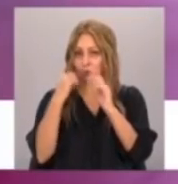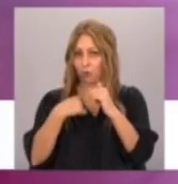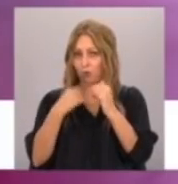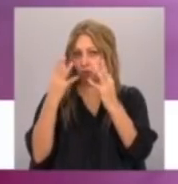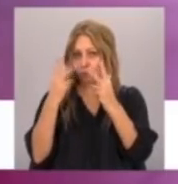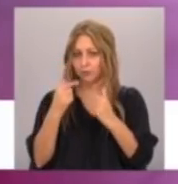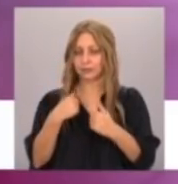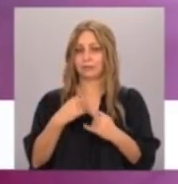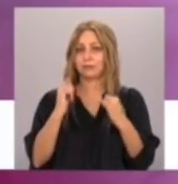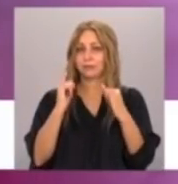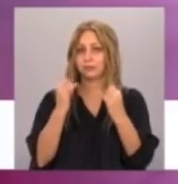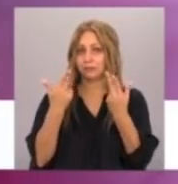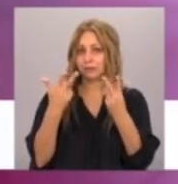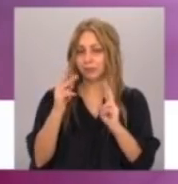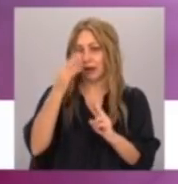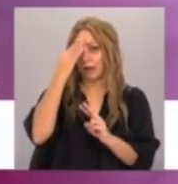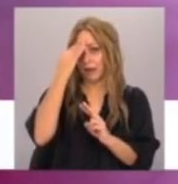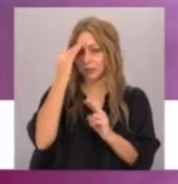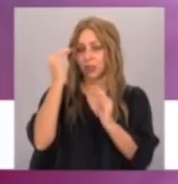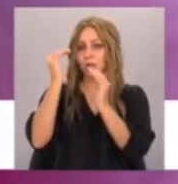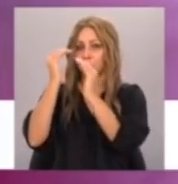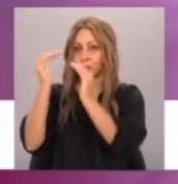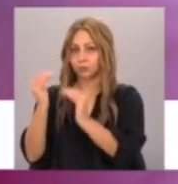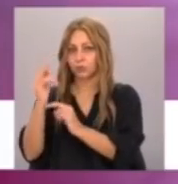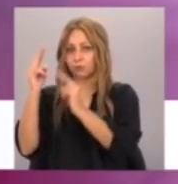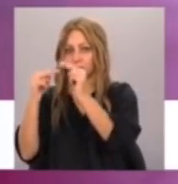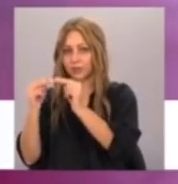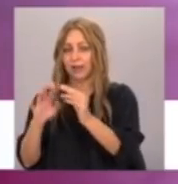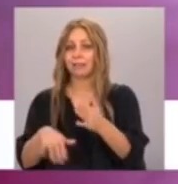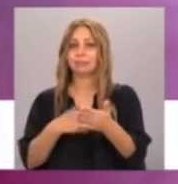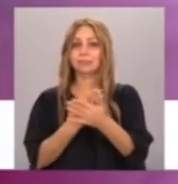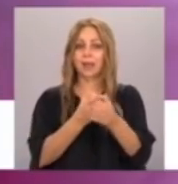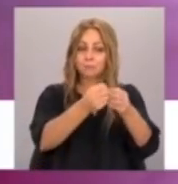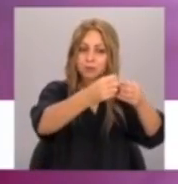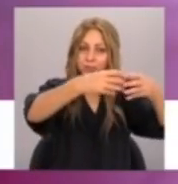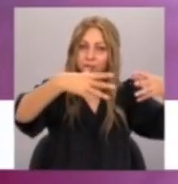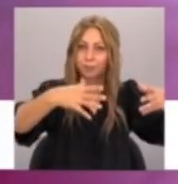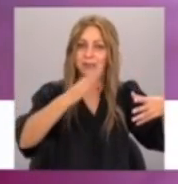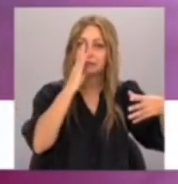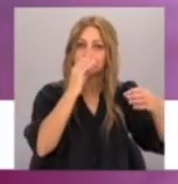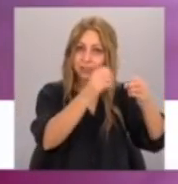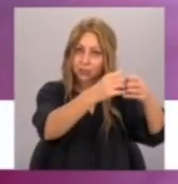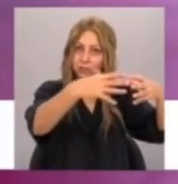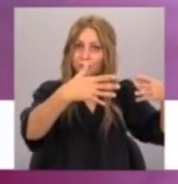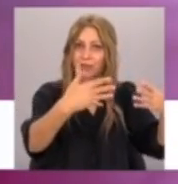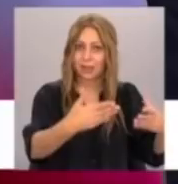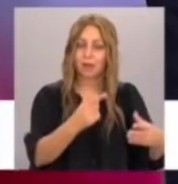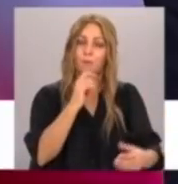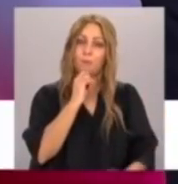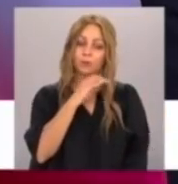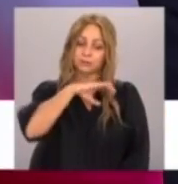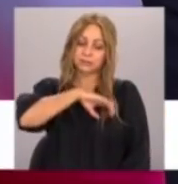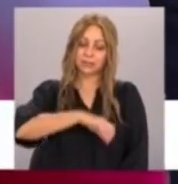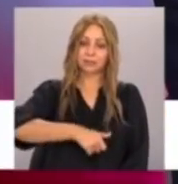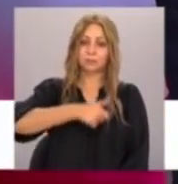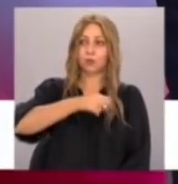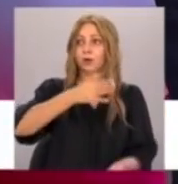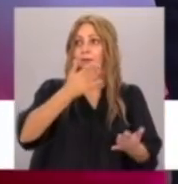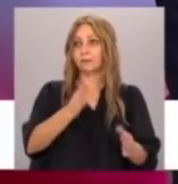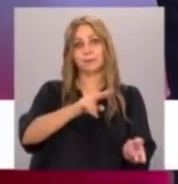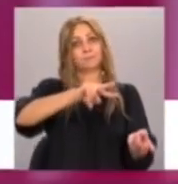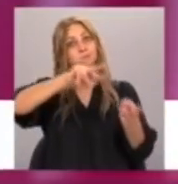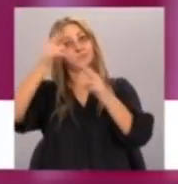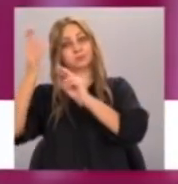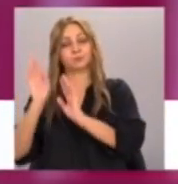comece a legal acredita que uma opção fiscal produz crescimento e as pessoas precisam crescimento para ter melhores salários e para não terem que é um crescimento acentuado